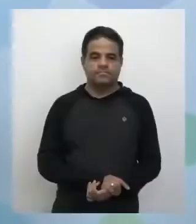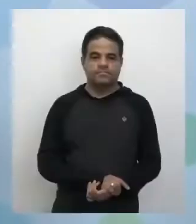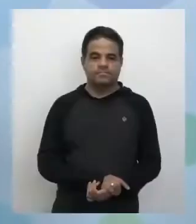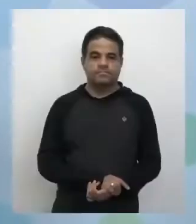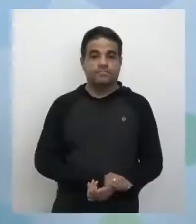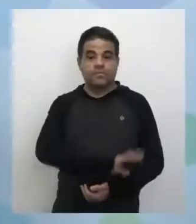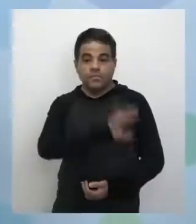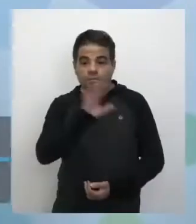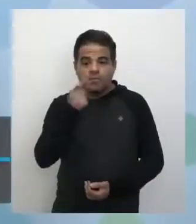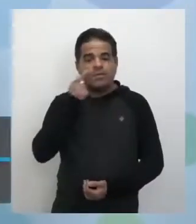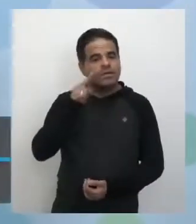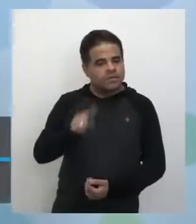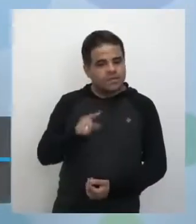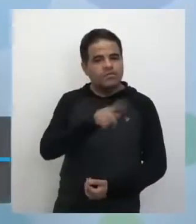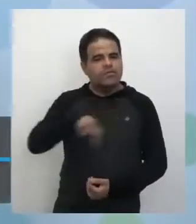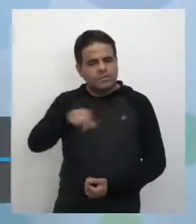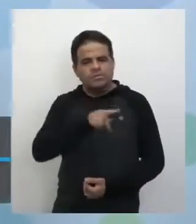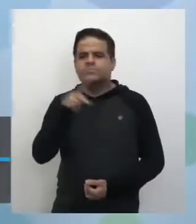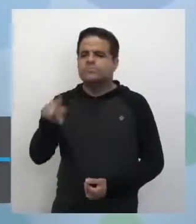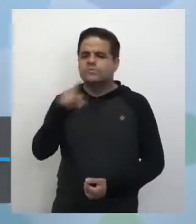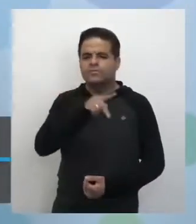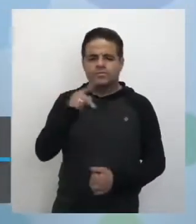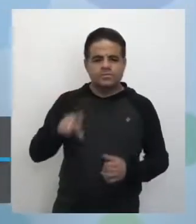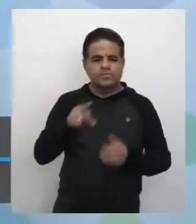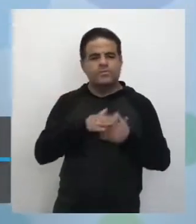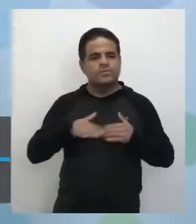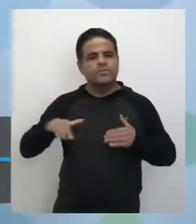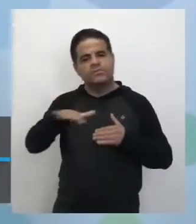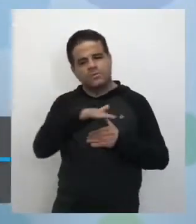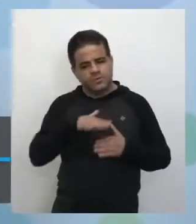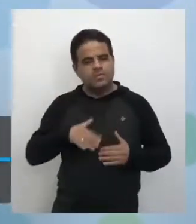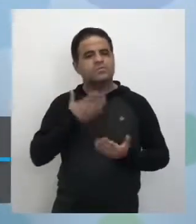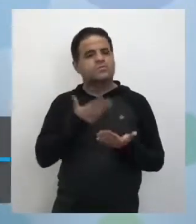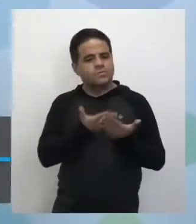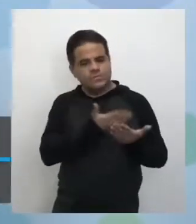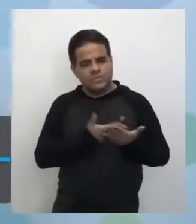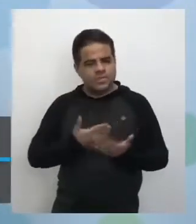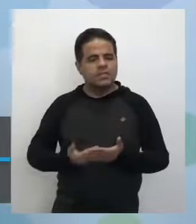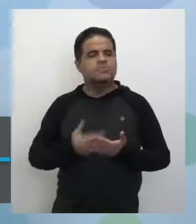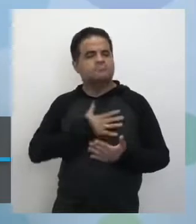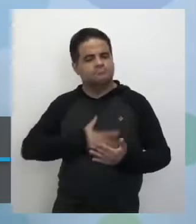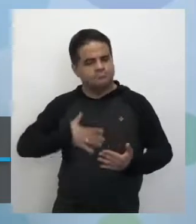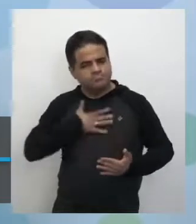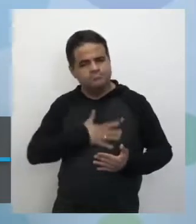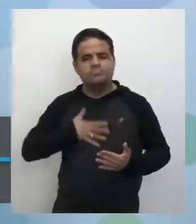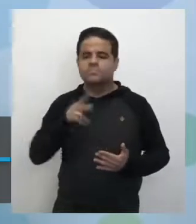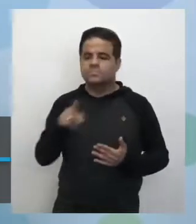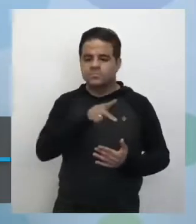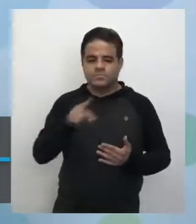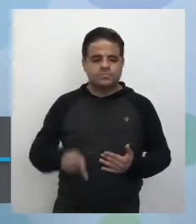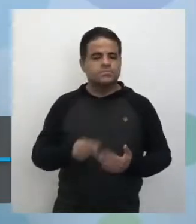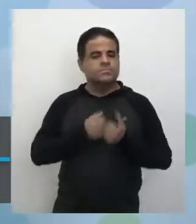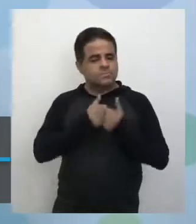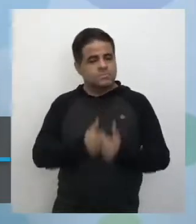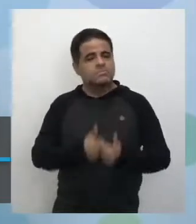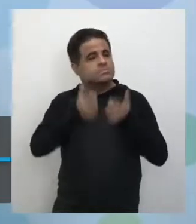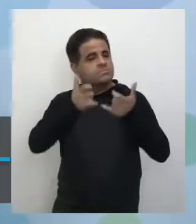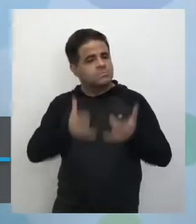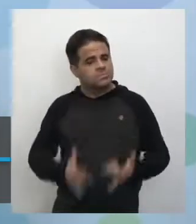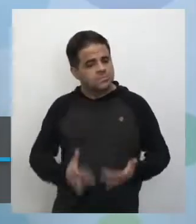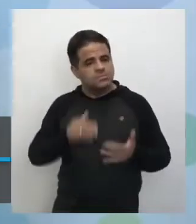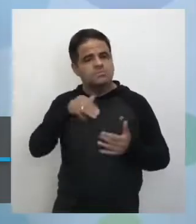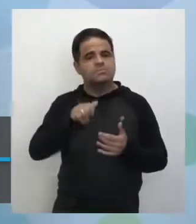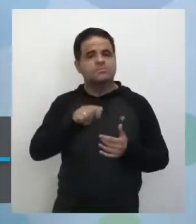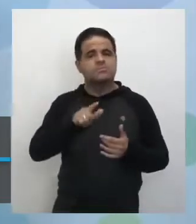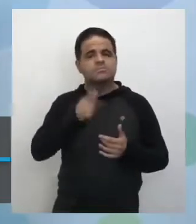Olha aqui nossos professores, nossos estudantes. Eu gostei aqui, o professor Marcos falou, né? Marco,